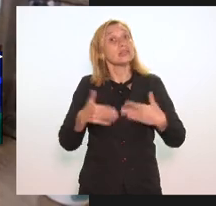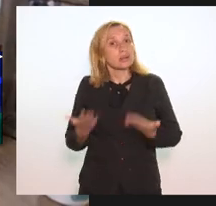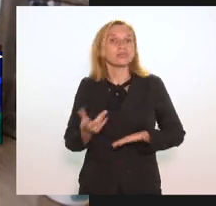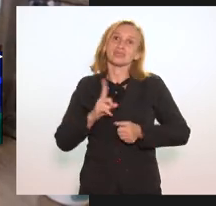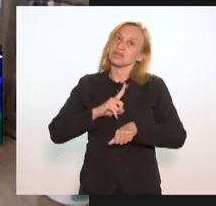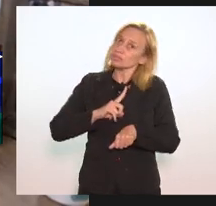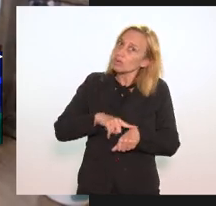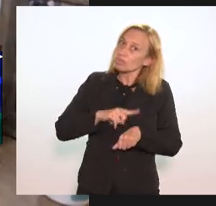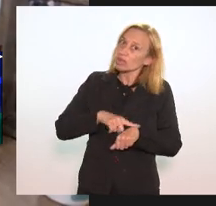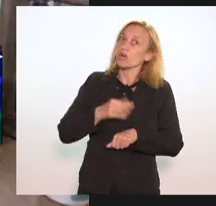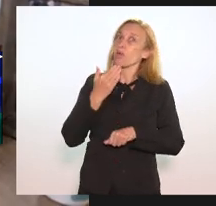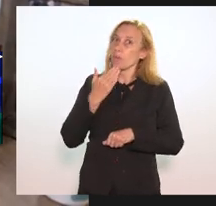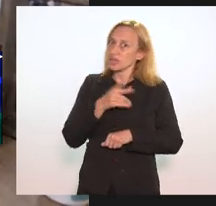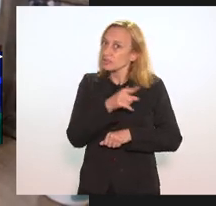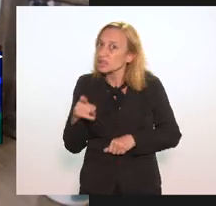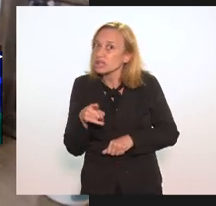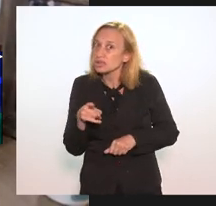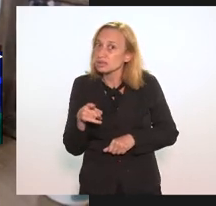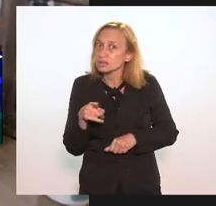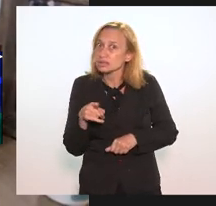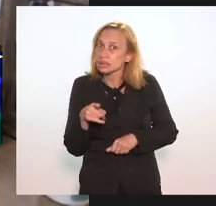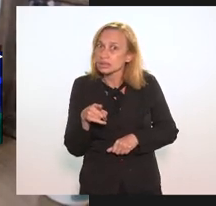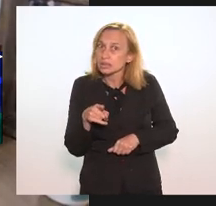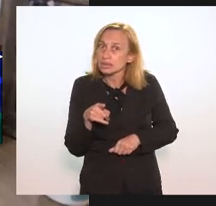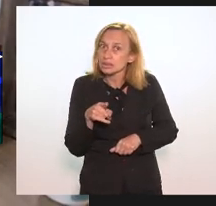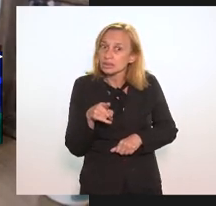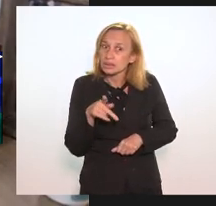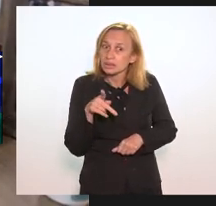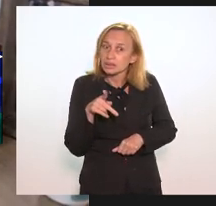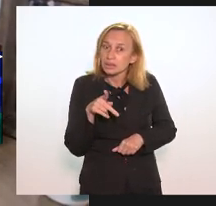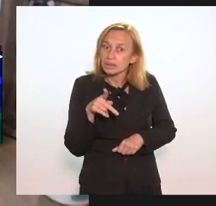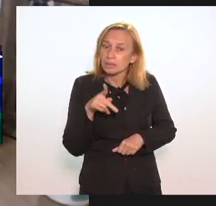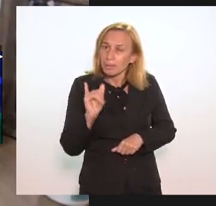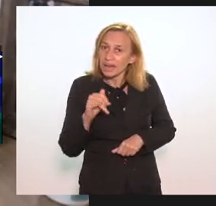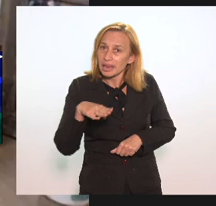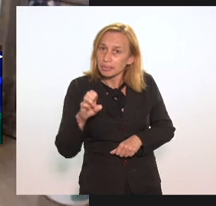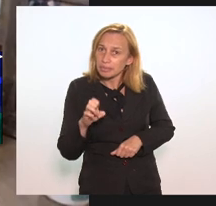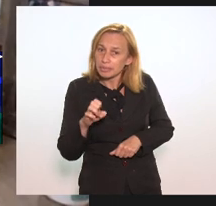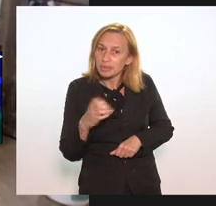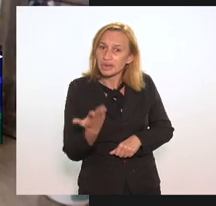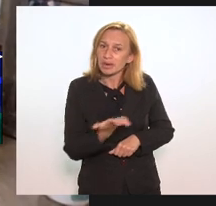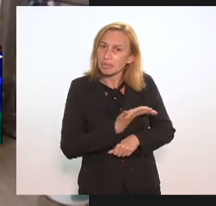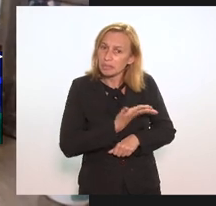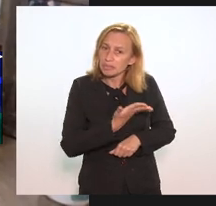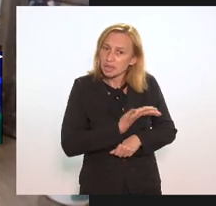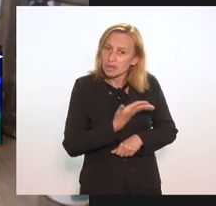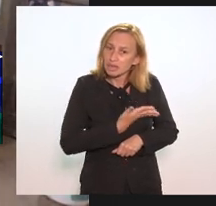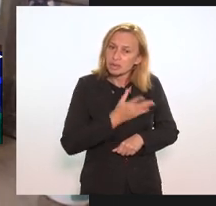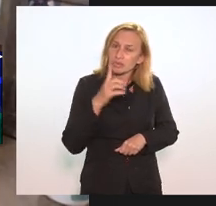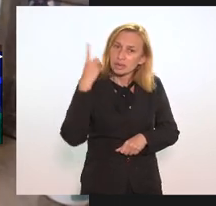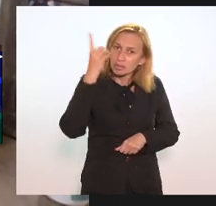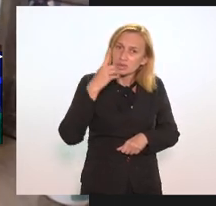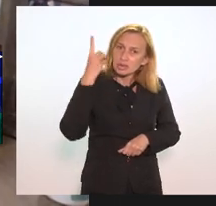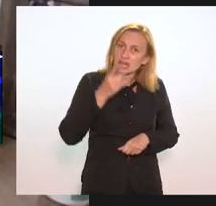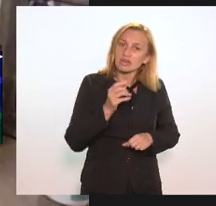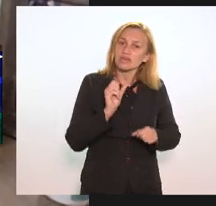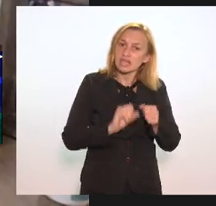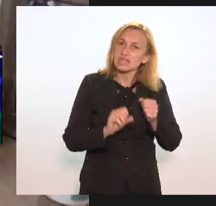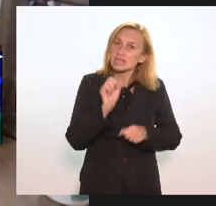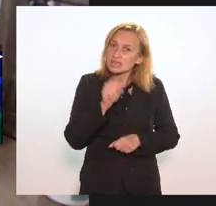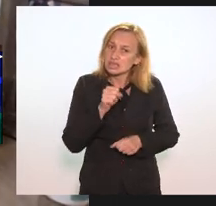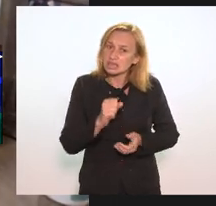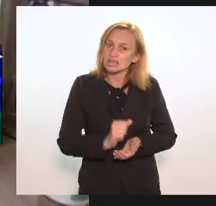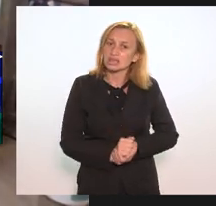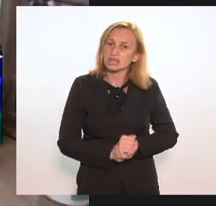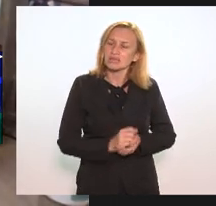nesse momento o que eu peço a vocês pai amigos parlamentares que possamos se fazer o que estamos fazendo